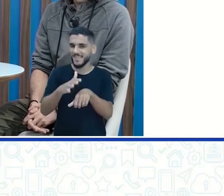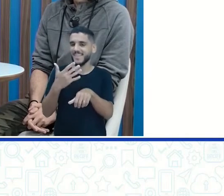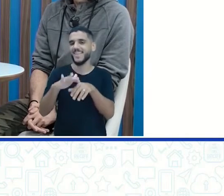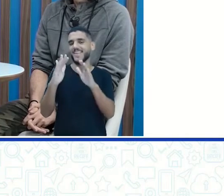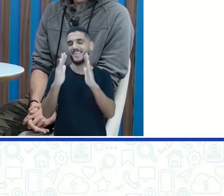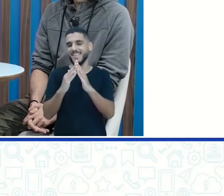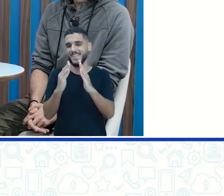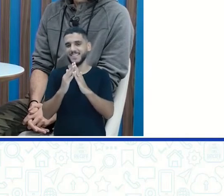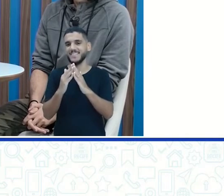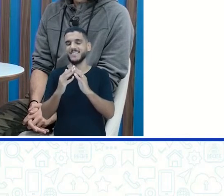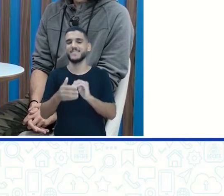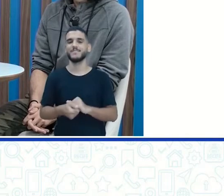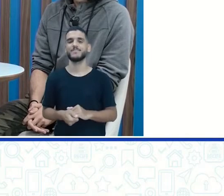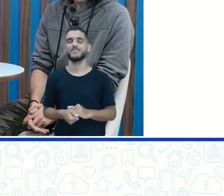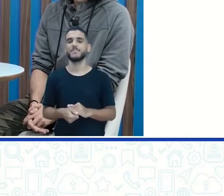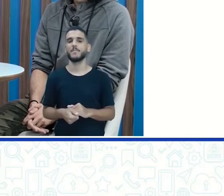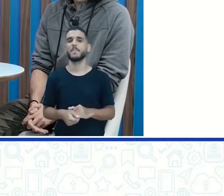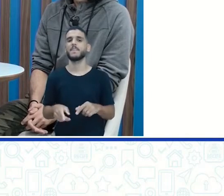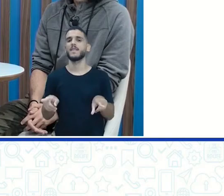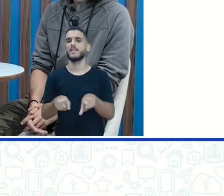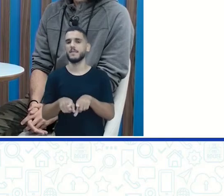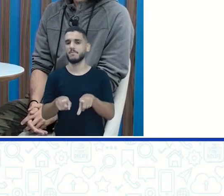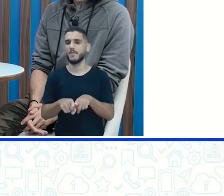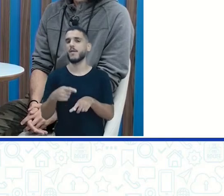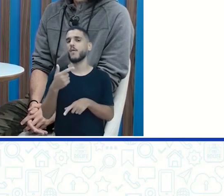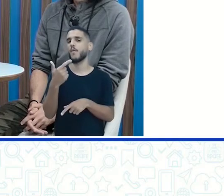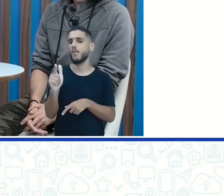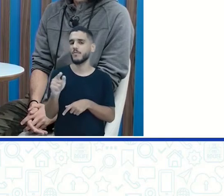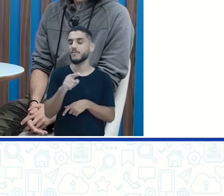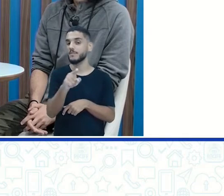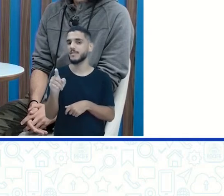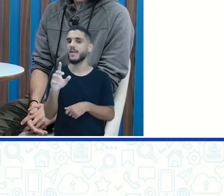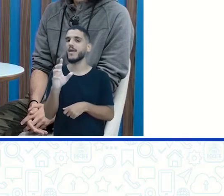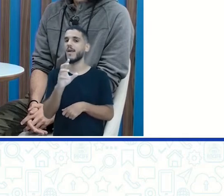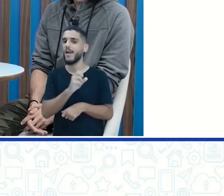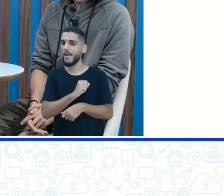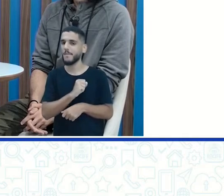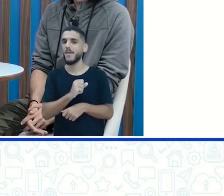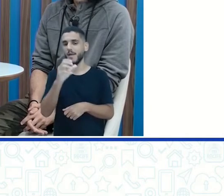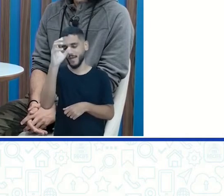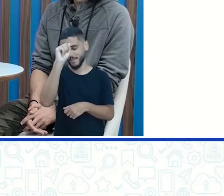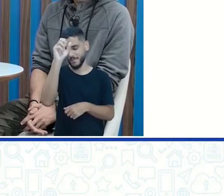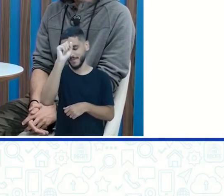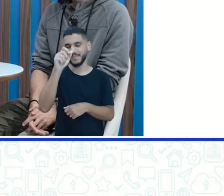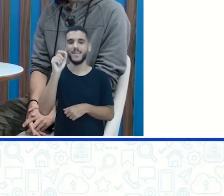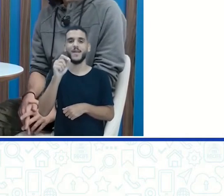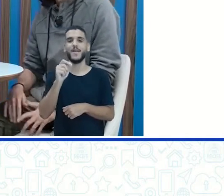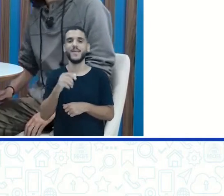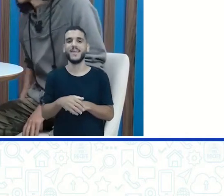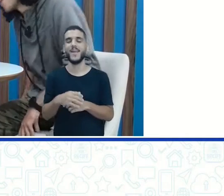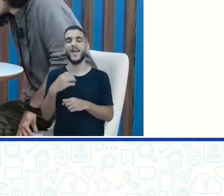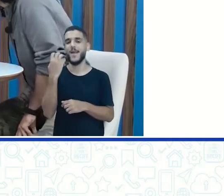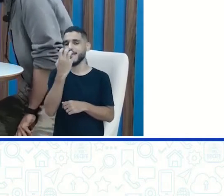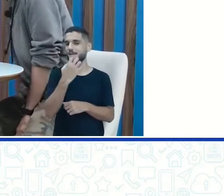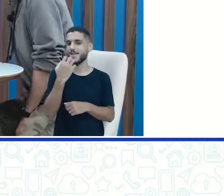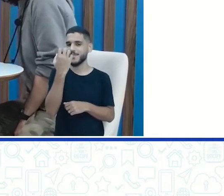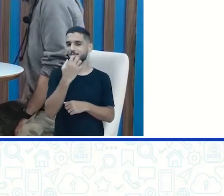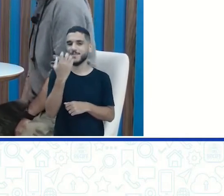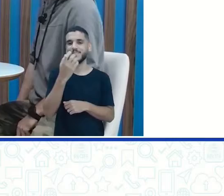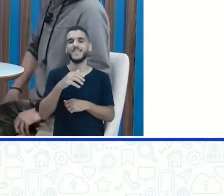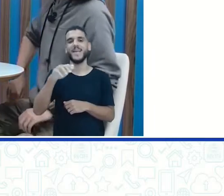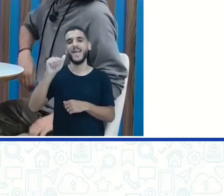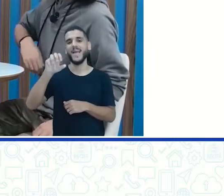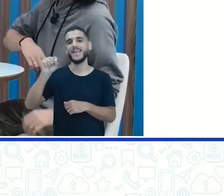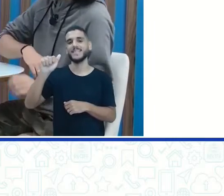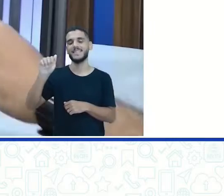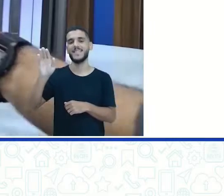casa. Ah, menino, mas também tem uma que vocês adoram aprender também, que é a Asa Branca, né? Bora lá. Vamos